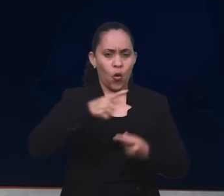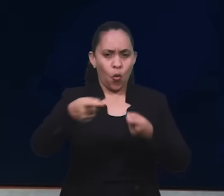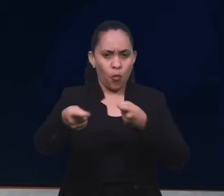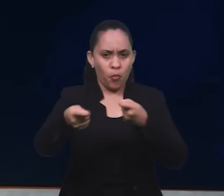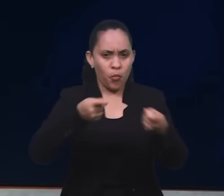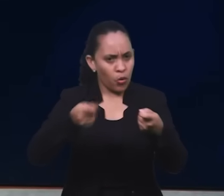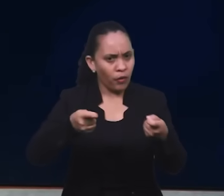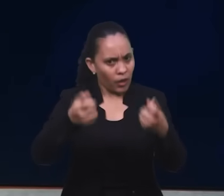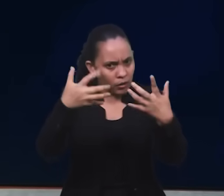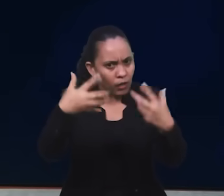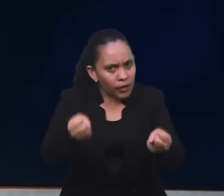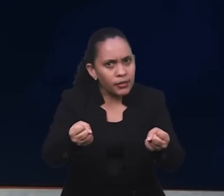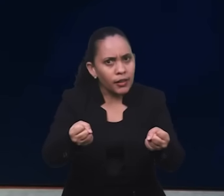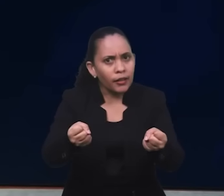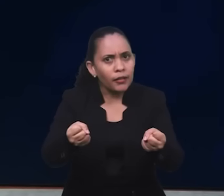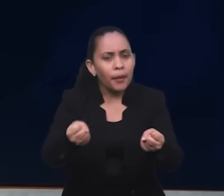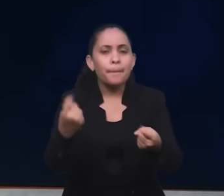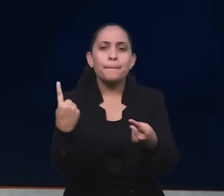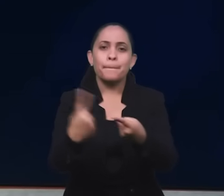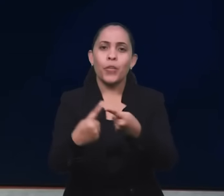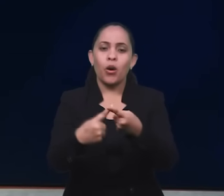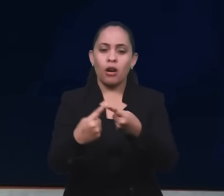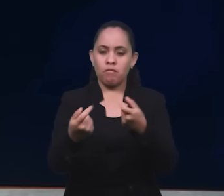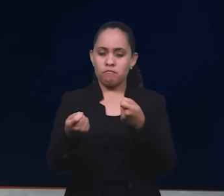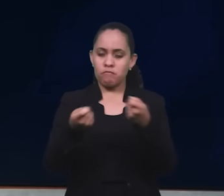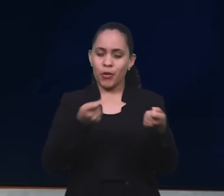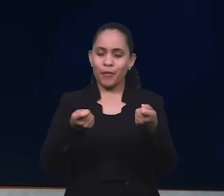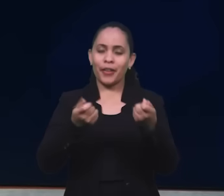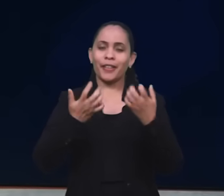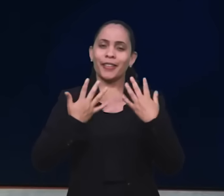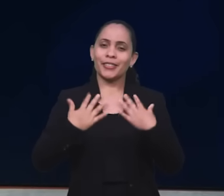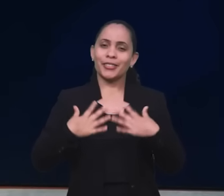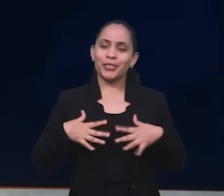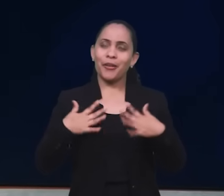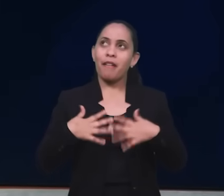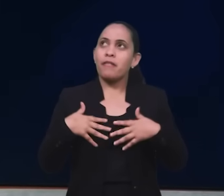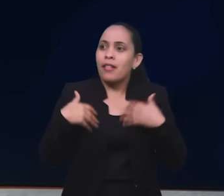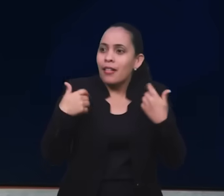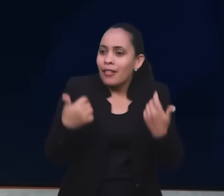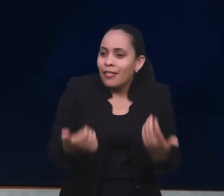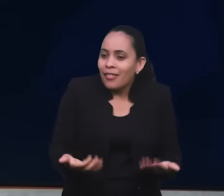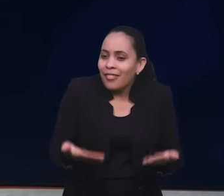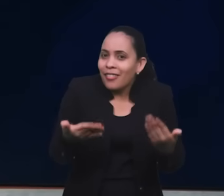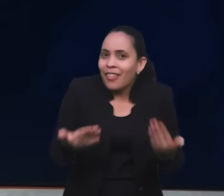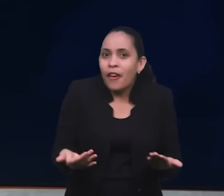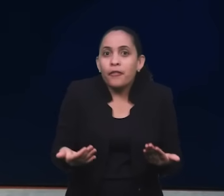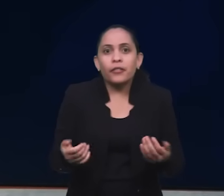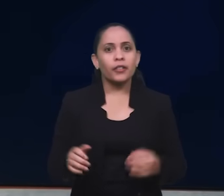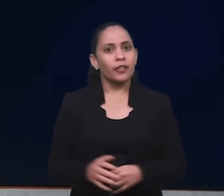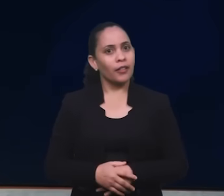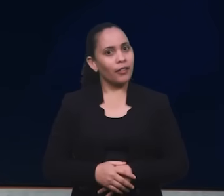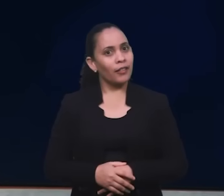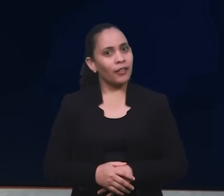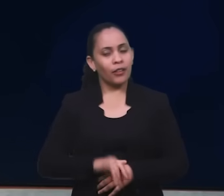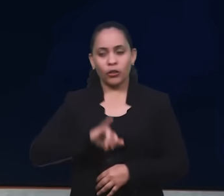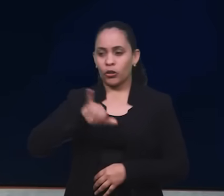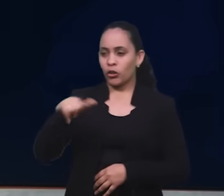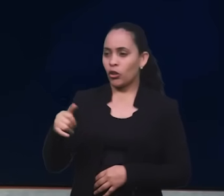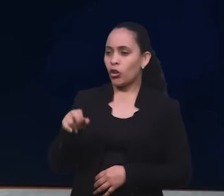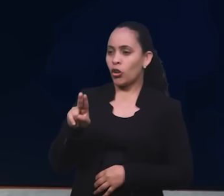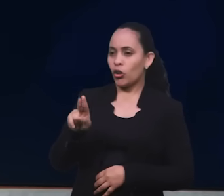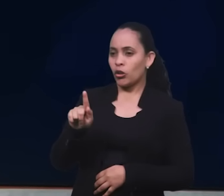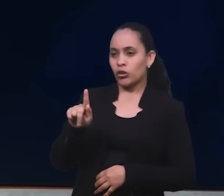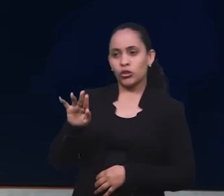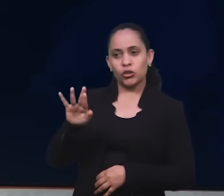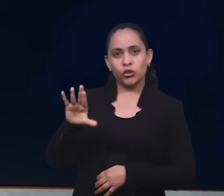o meu jugo, porque o meu jugo é suave e o meu fardo é leve. Por qual é o jugo do Senhor? O jugo é uma peça